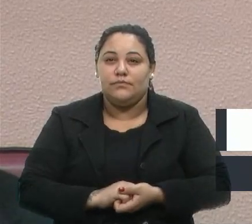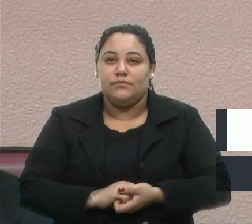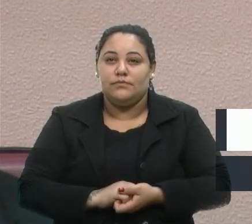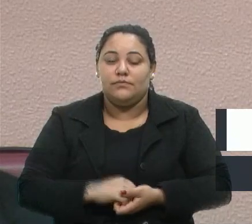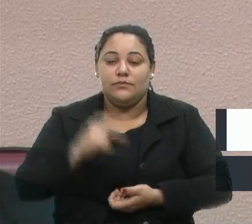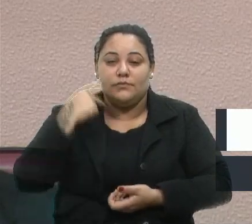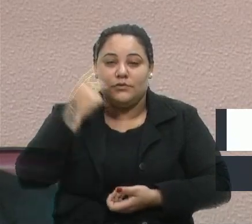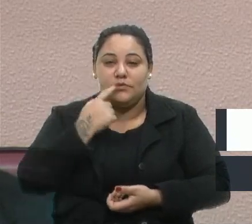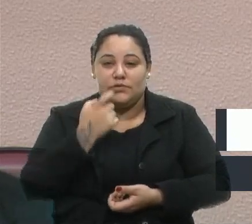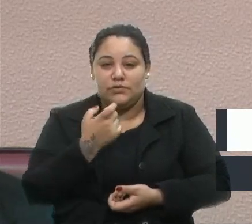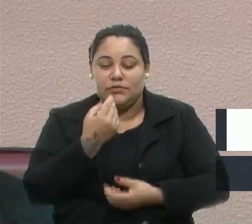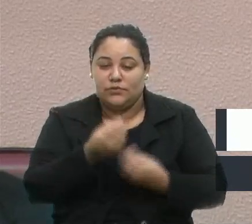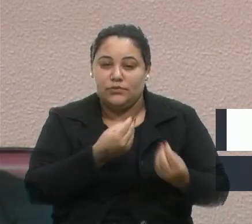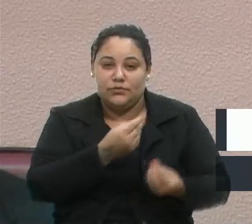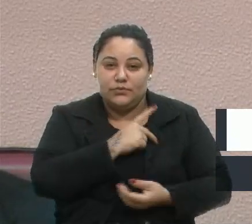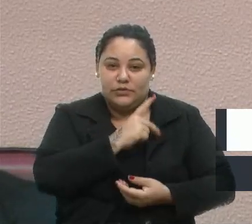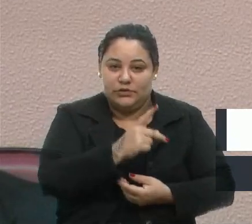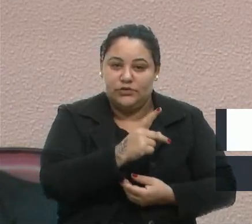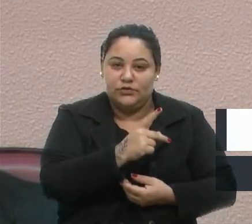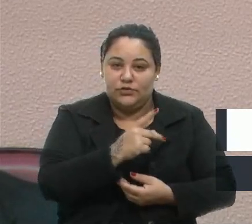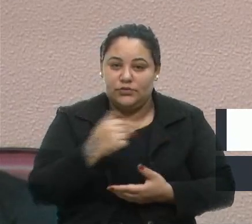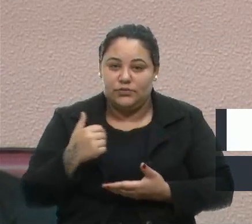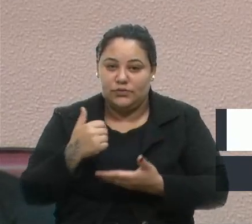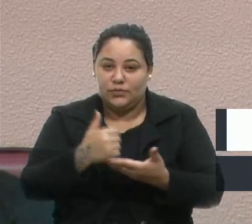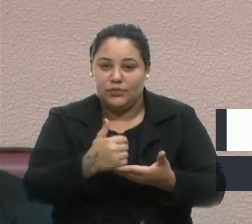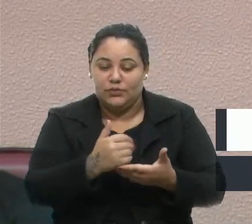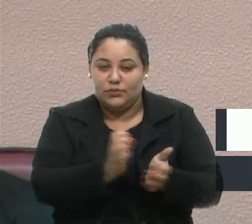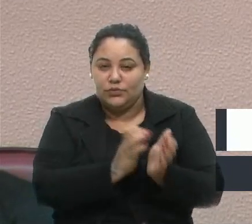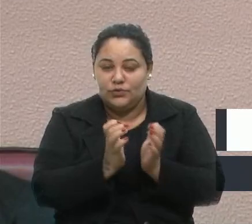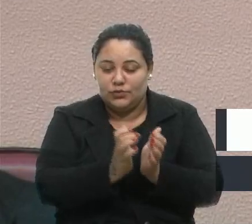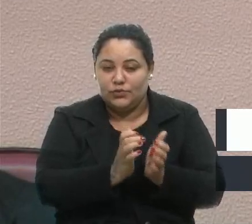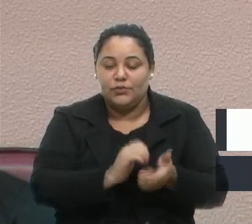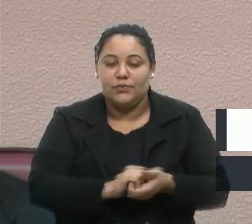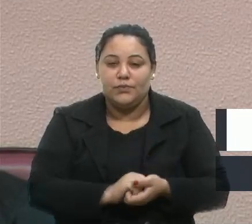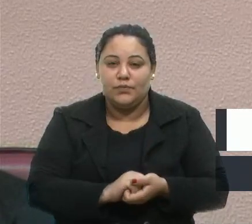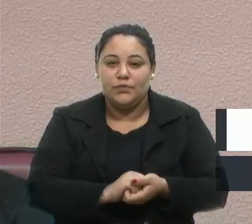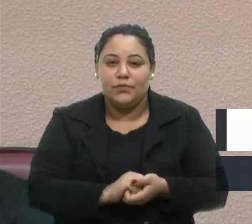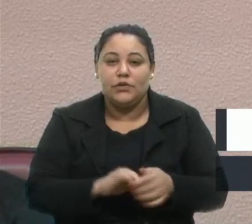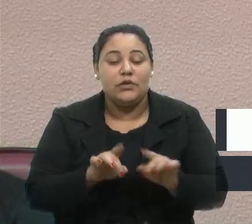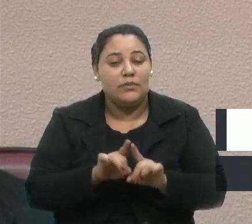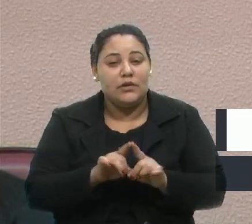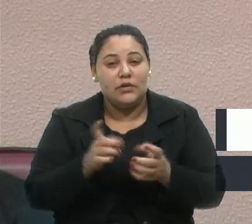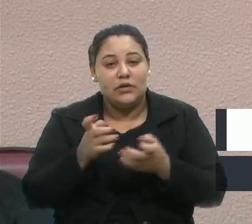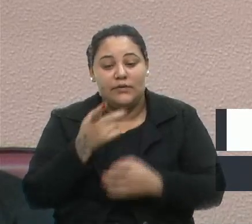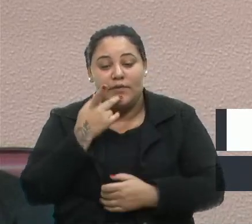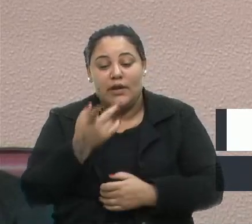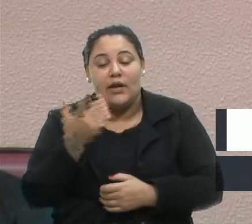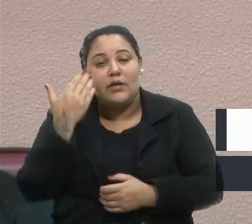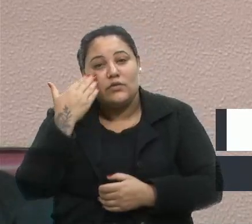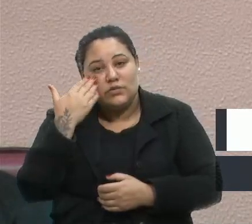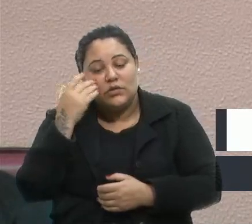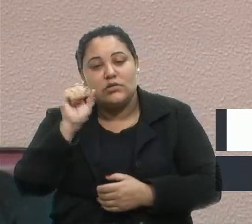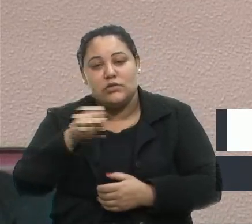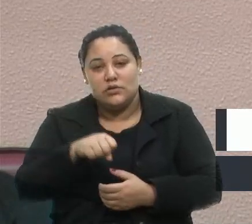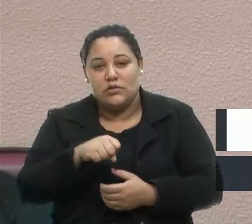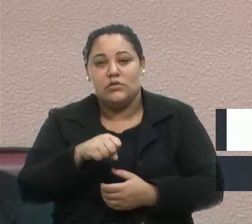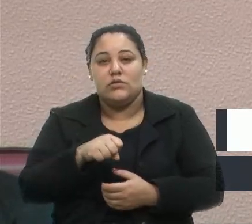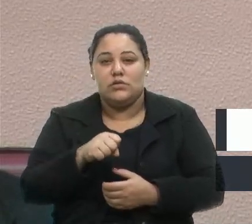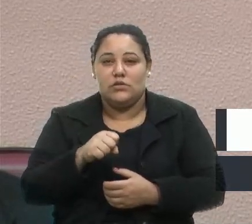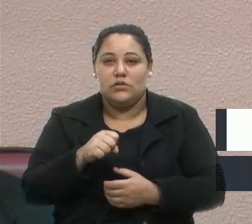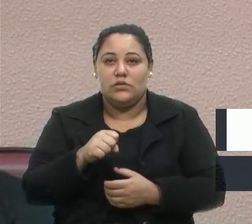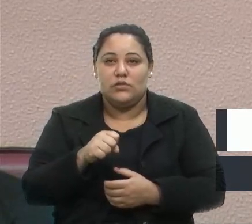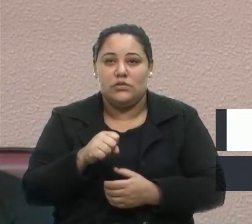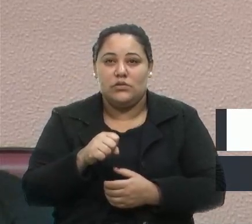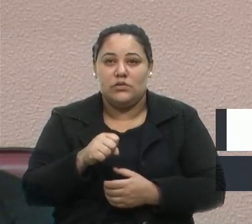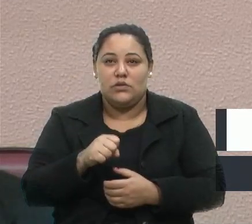vereadora Rose, como presidente da frente, e dizendo que eu sei que lá